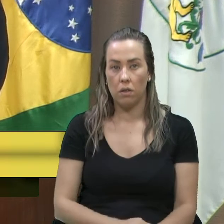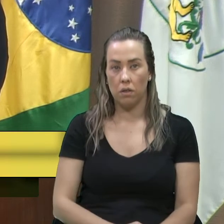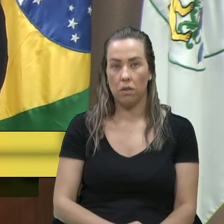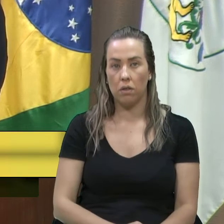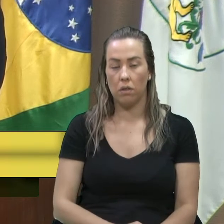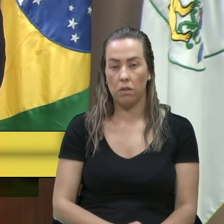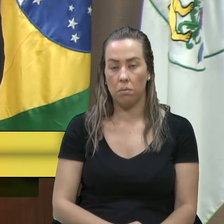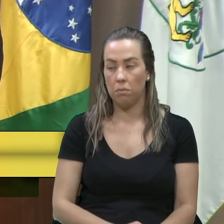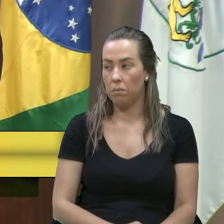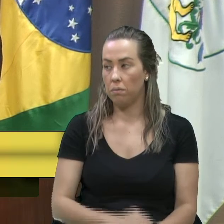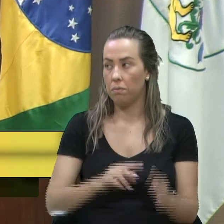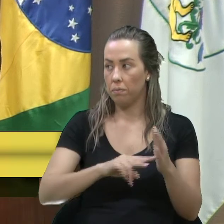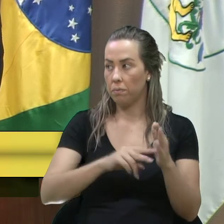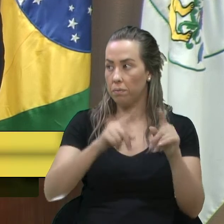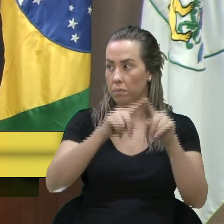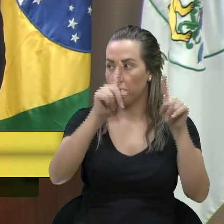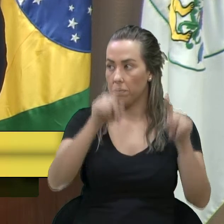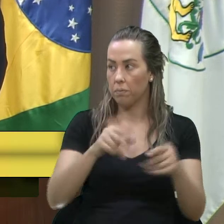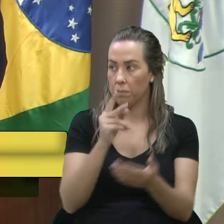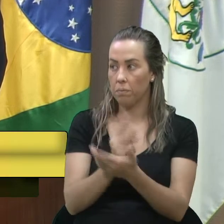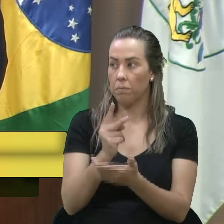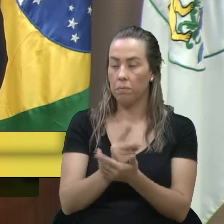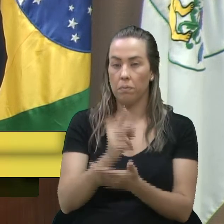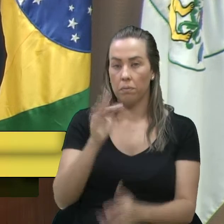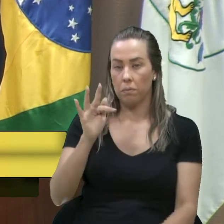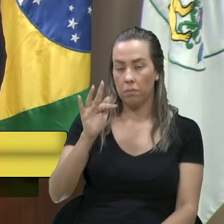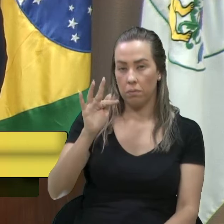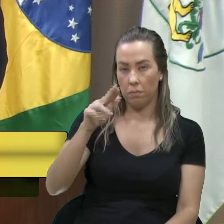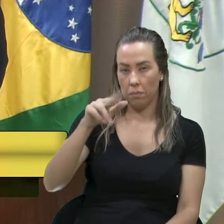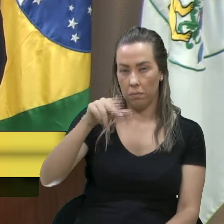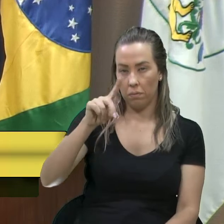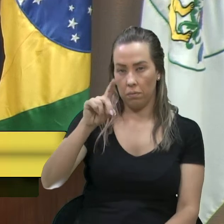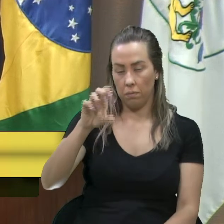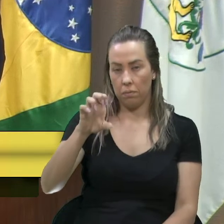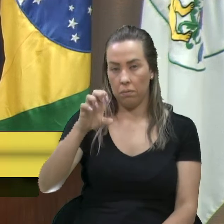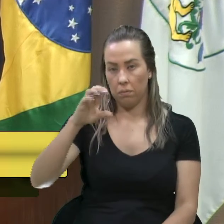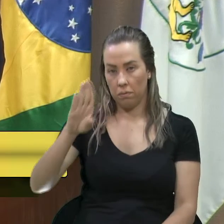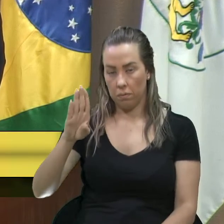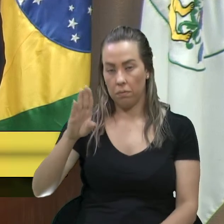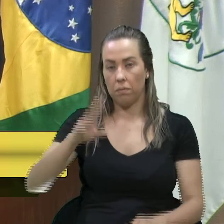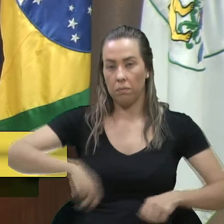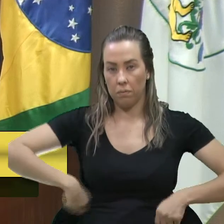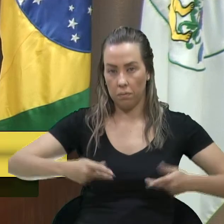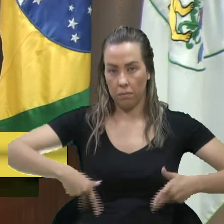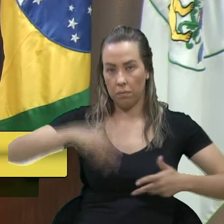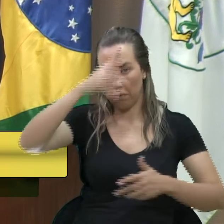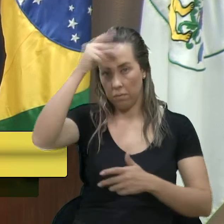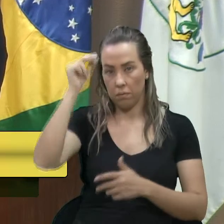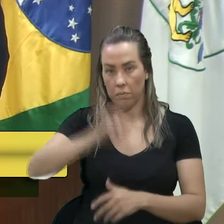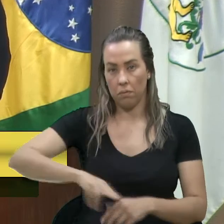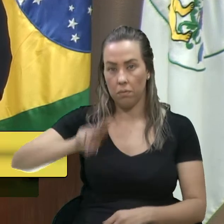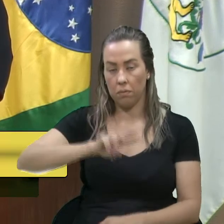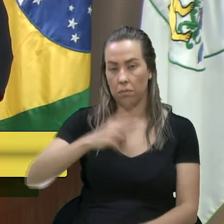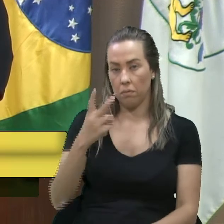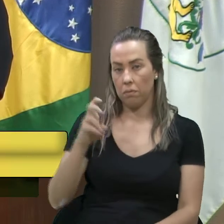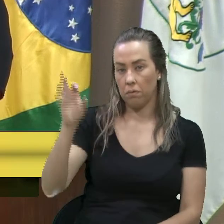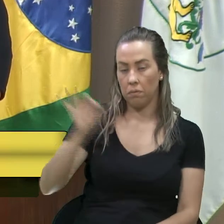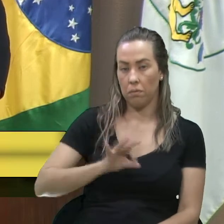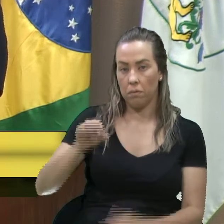E servidores, como eu disse, no Fundeb, por exemplo, que a Prefeitura não gastou o ano passado os